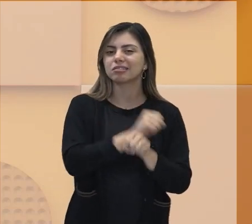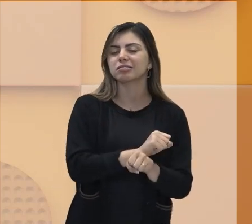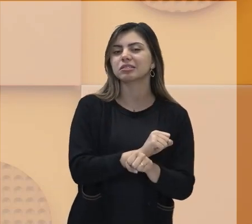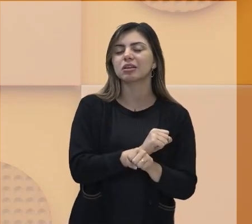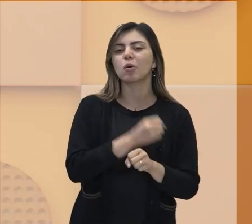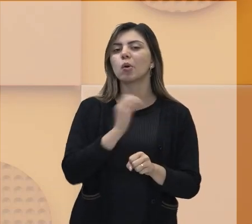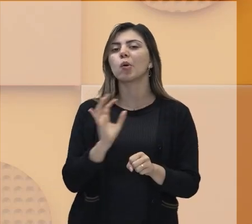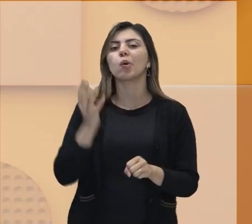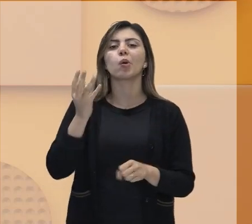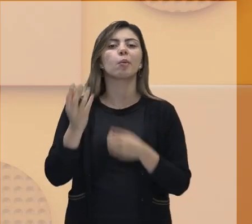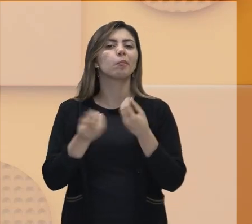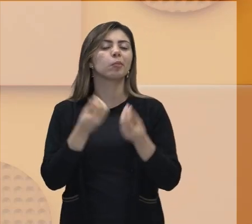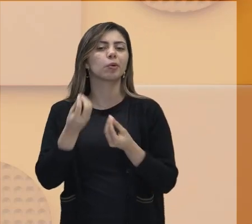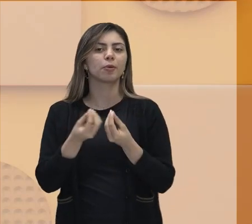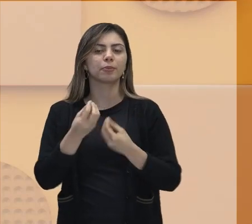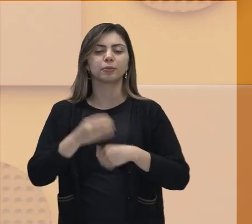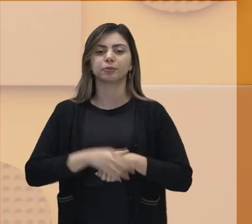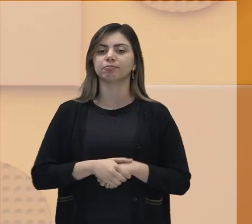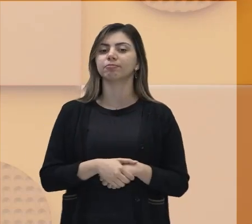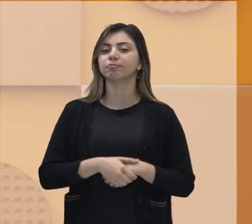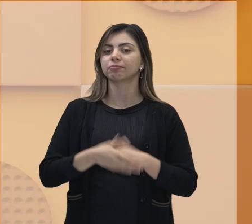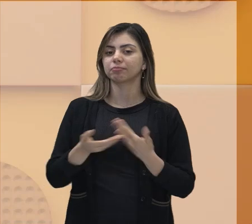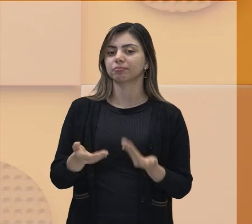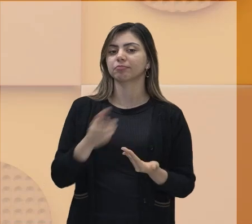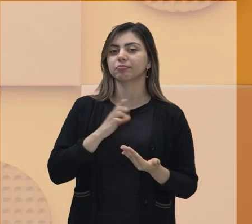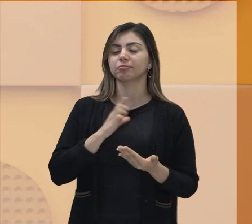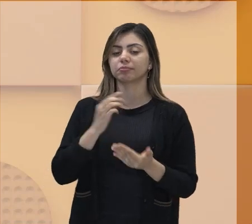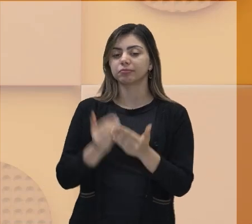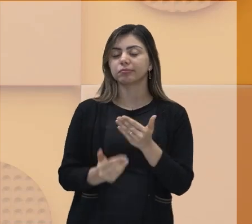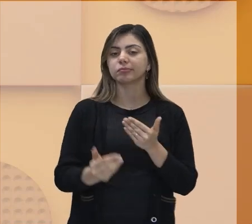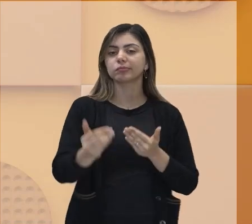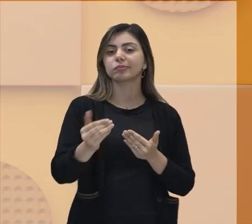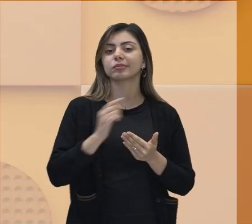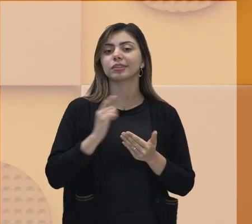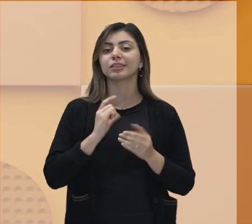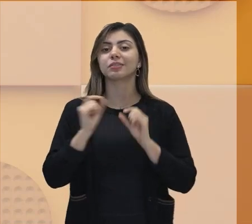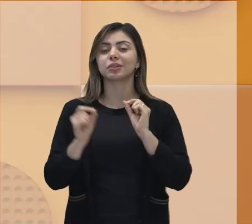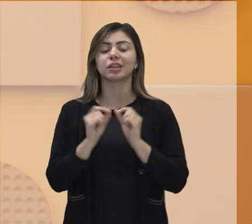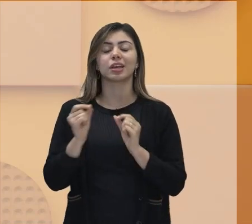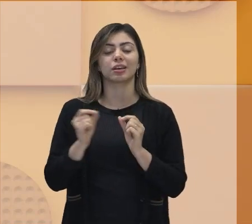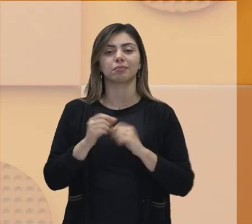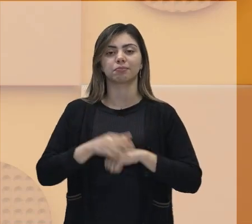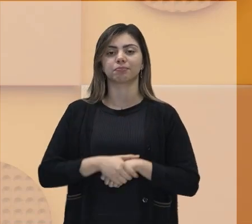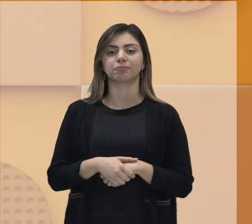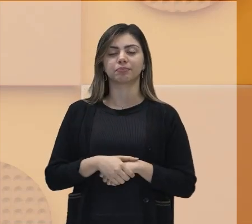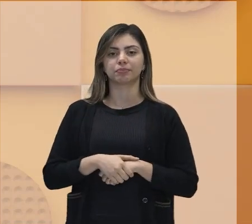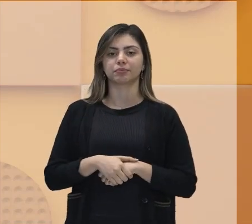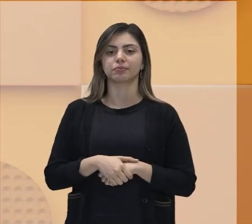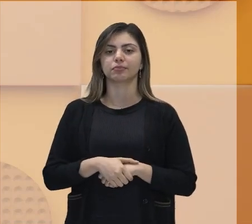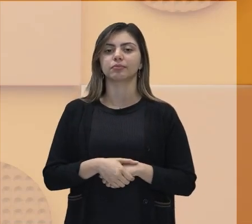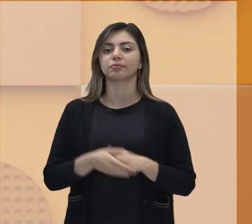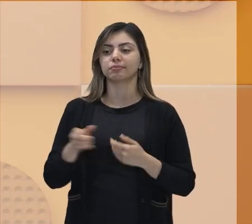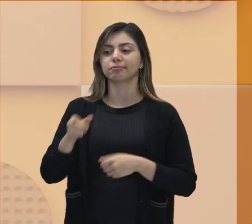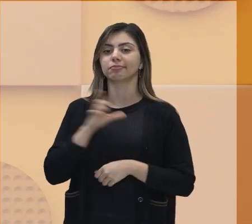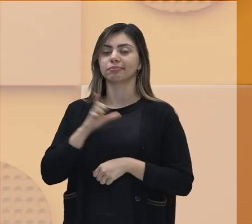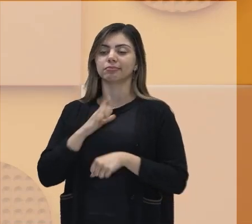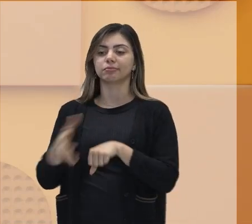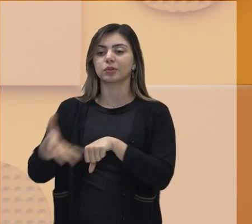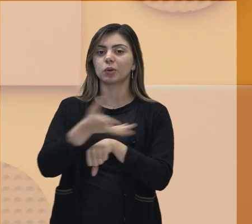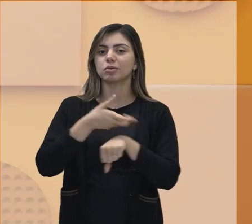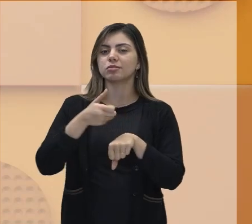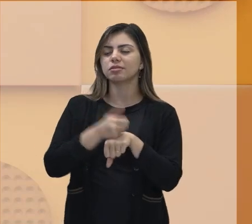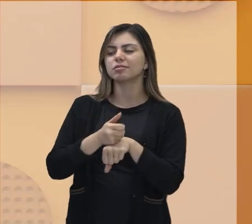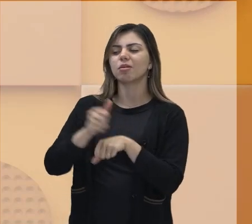na verdade, principalmente não, né, a partir do contato com quem? Com o colonizador. Que